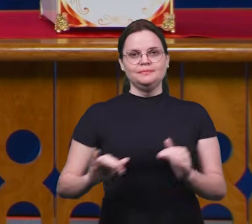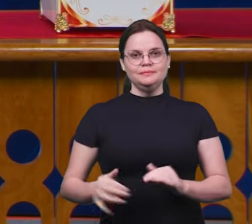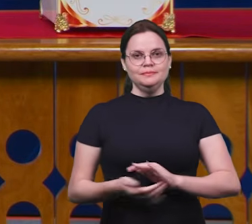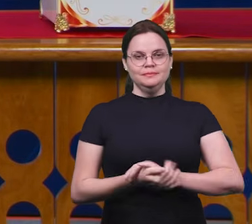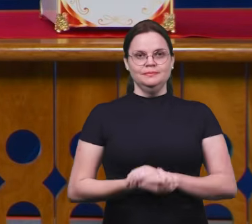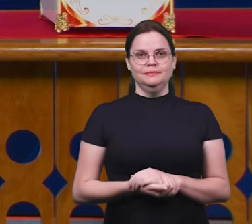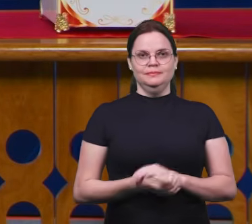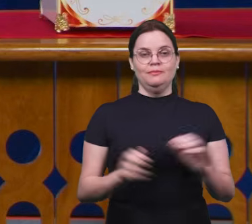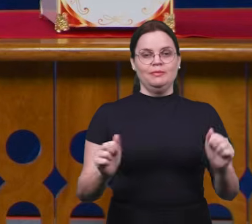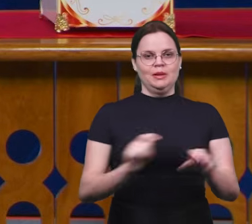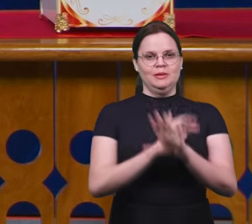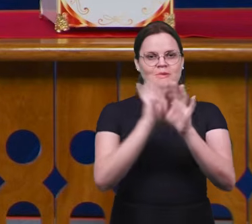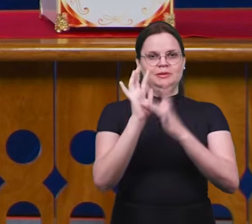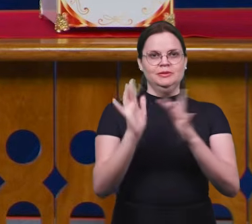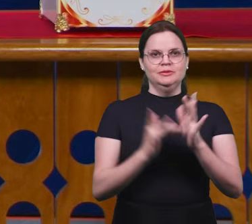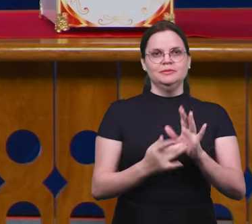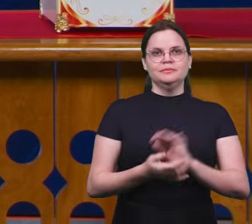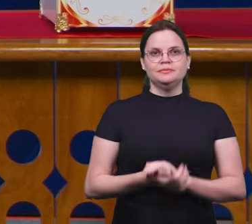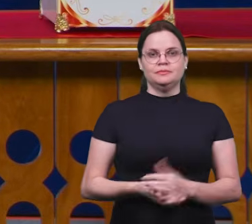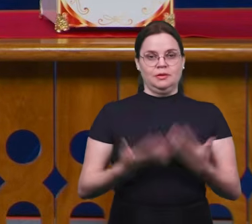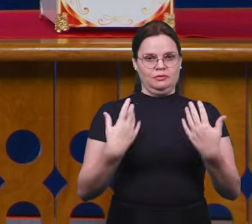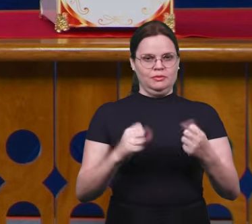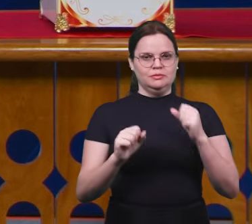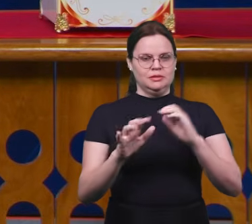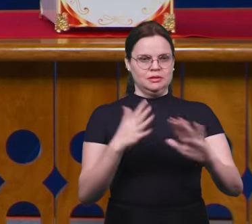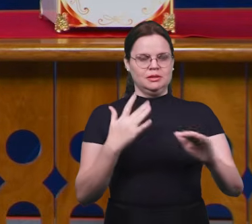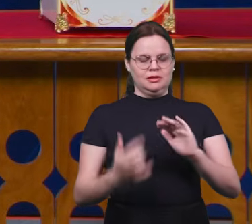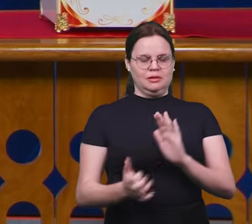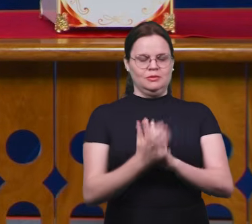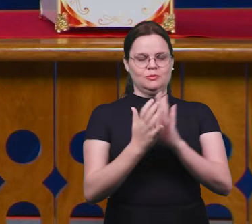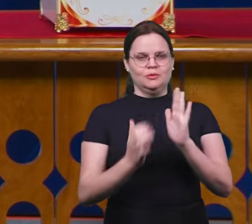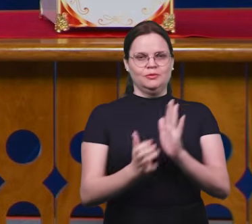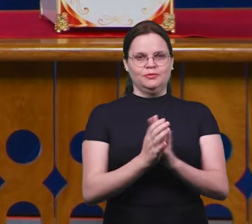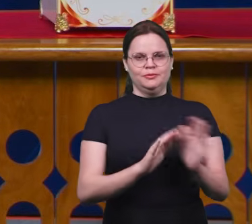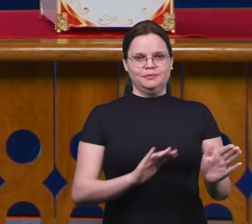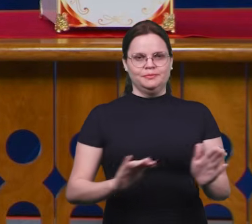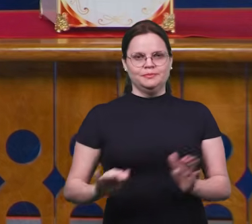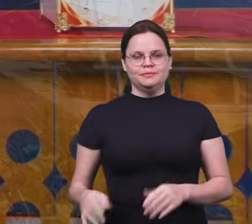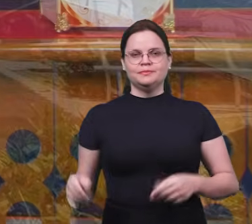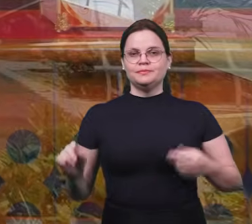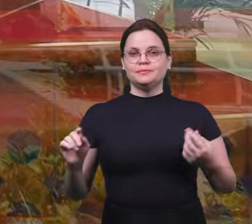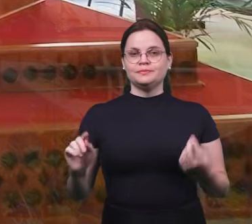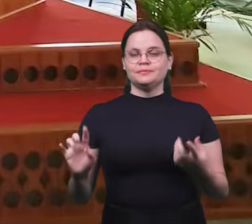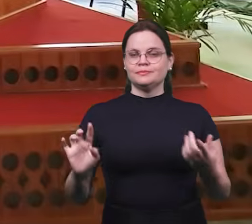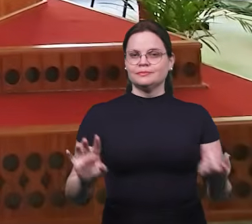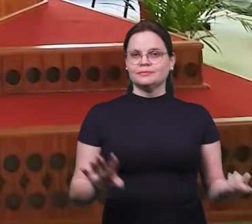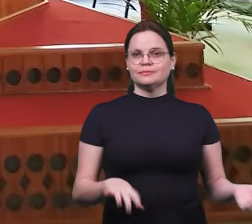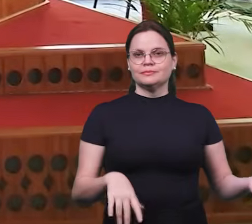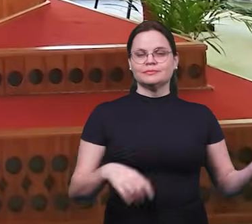Jesus. Glória a Jesus. Vamos entoar um louvor ao Senhor.